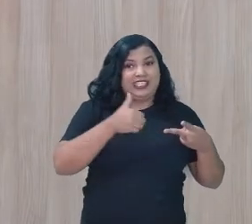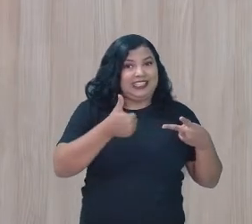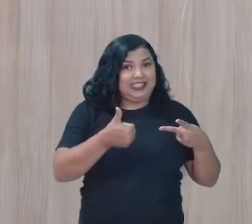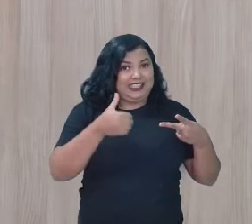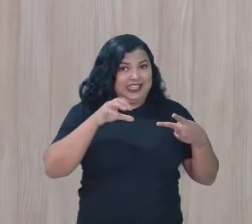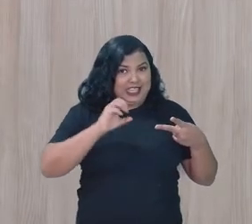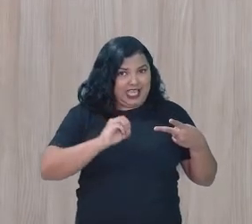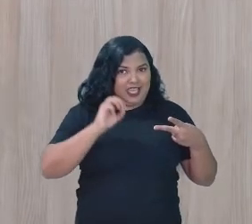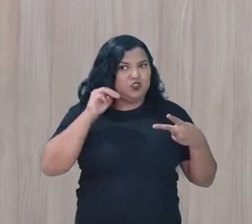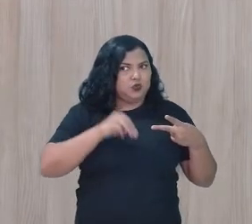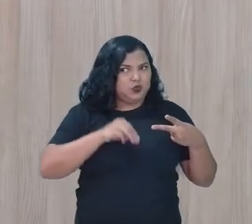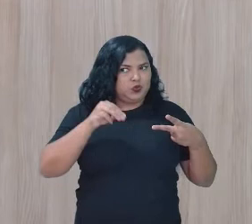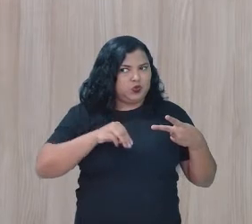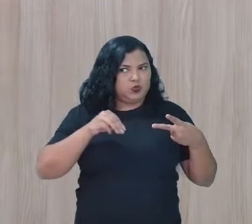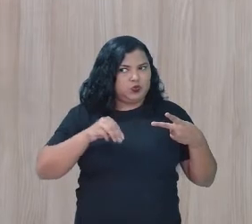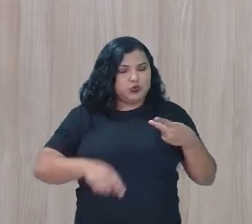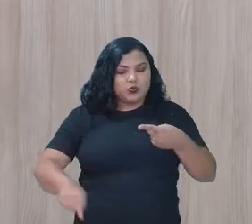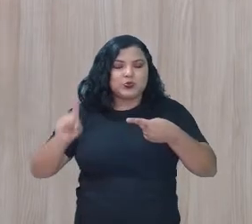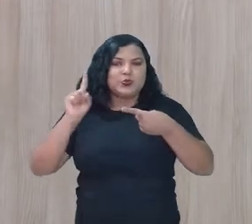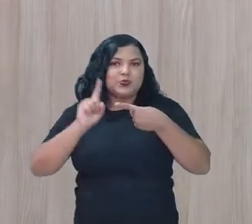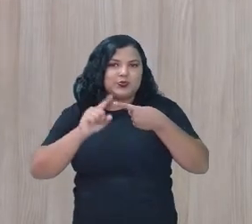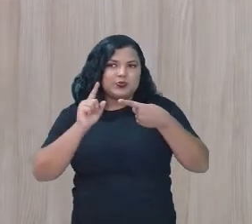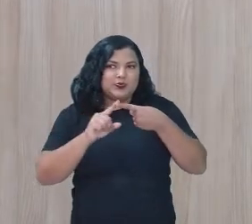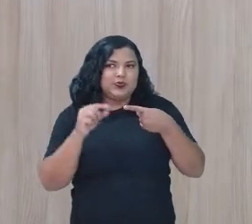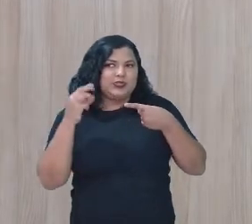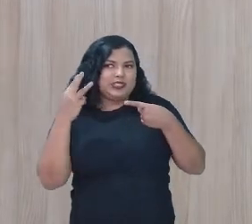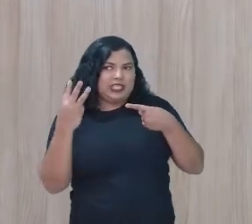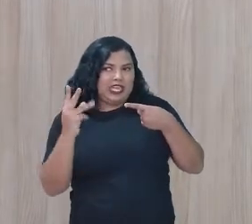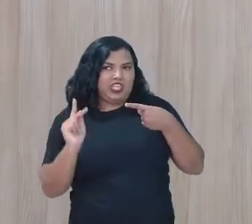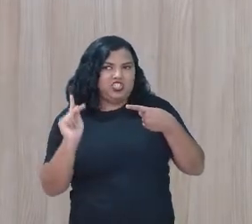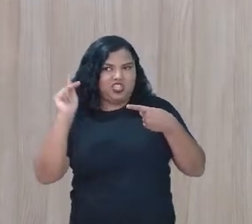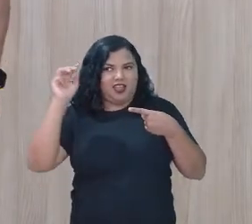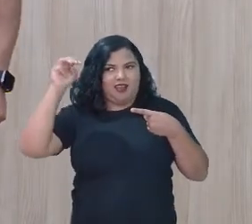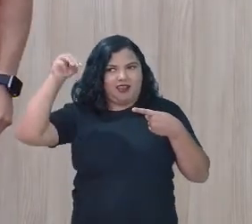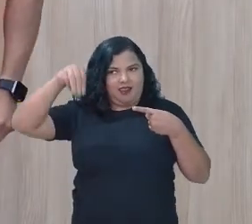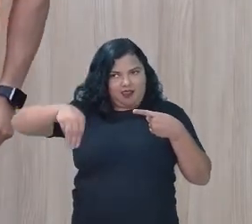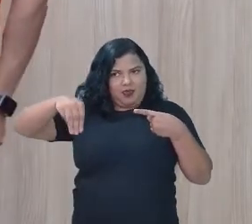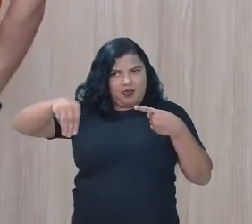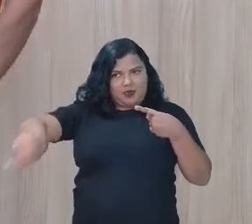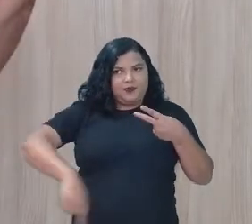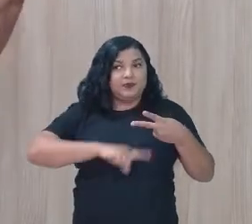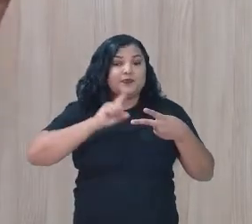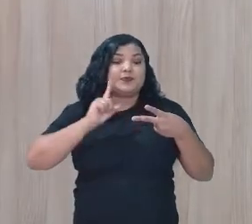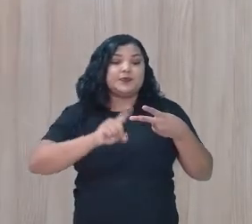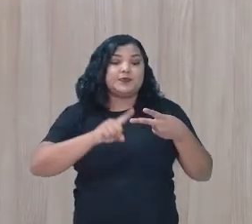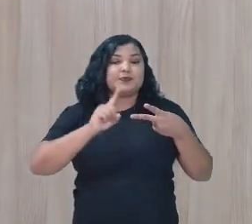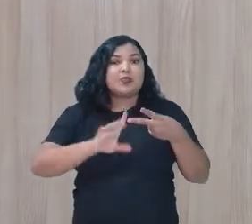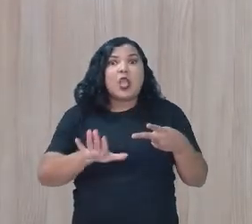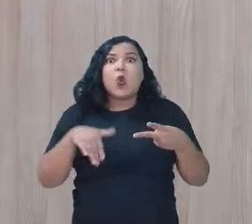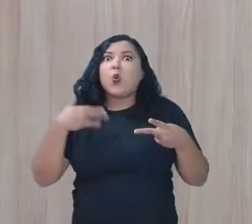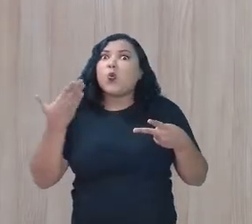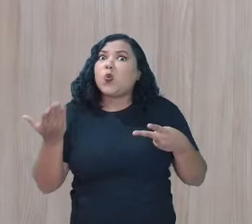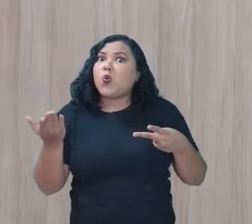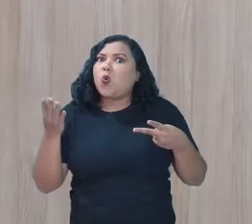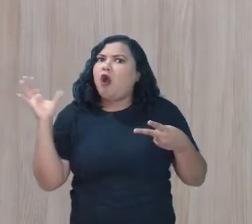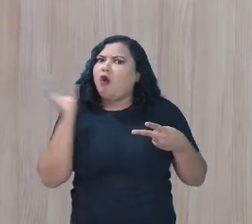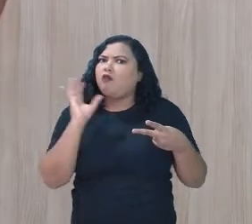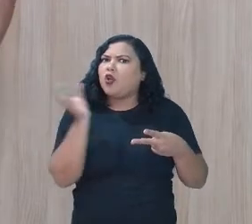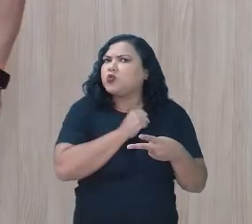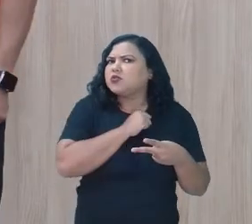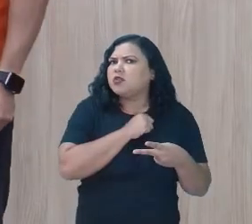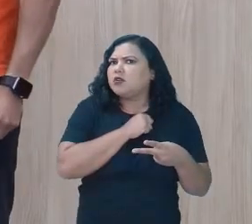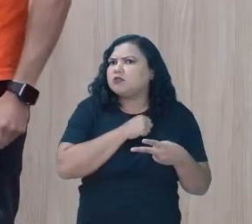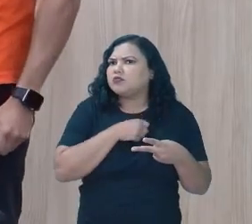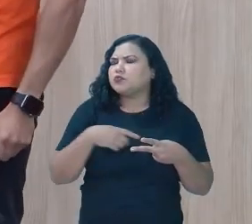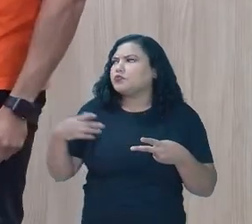velocidade, 3 km por hora, e quero saber a que velocidade ele precisa andar para percorrer